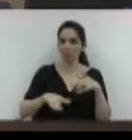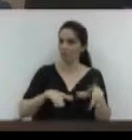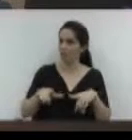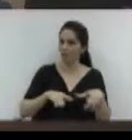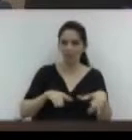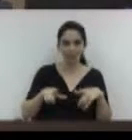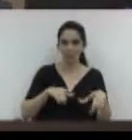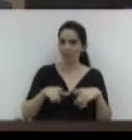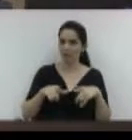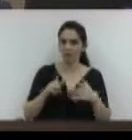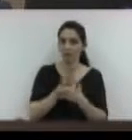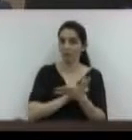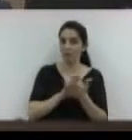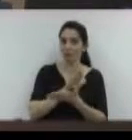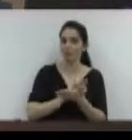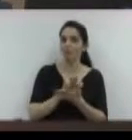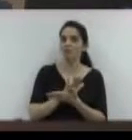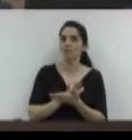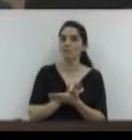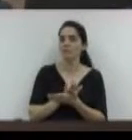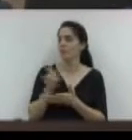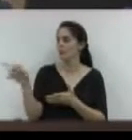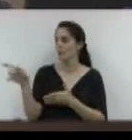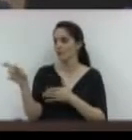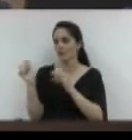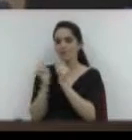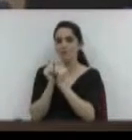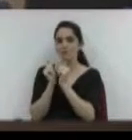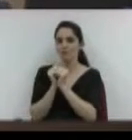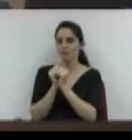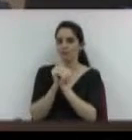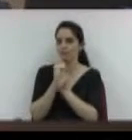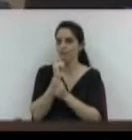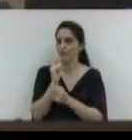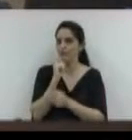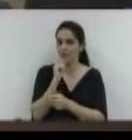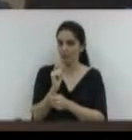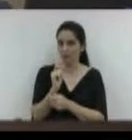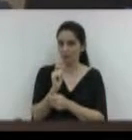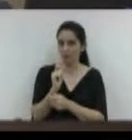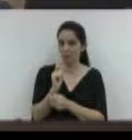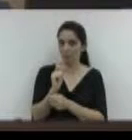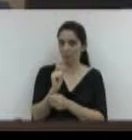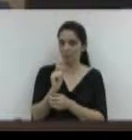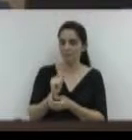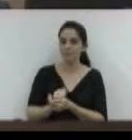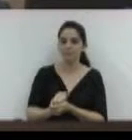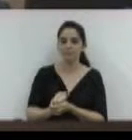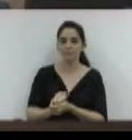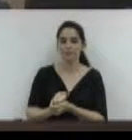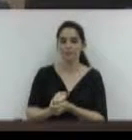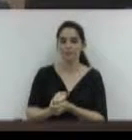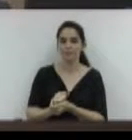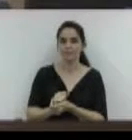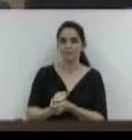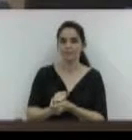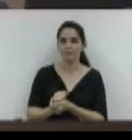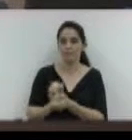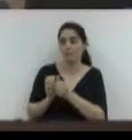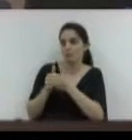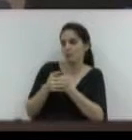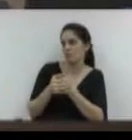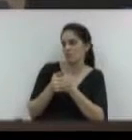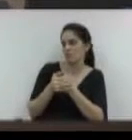ele foi, fez um parecer para o Raul. A questão para acobertar, e eu não tive nem